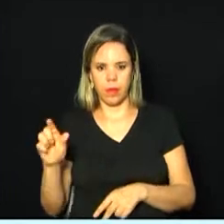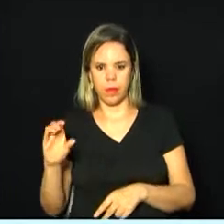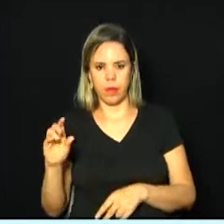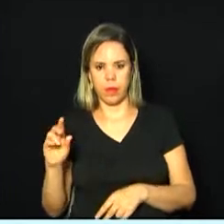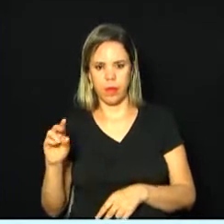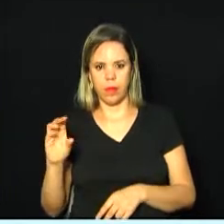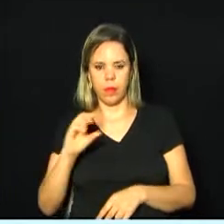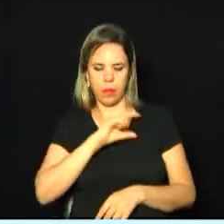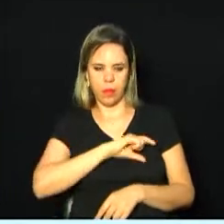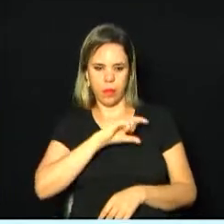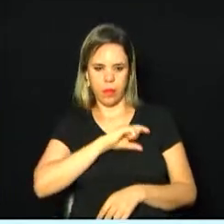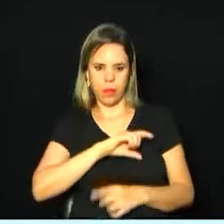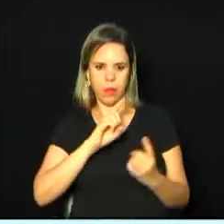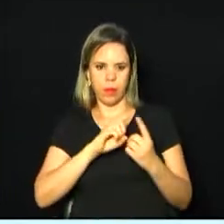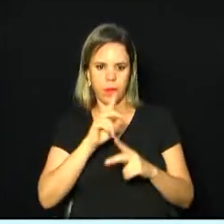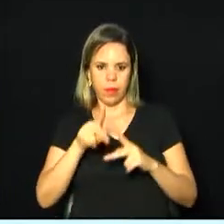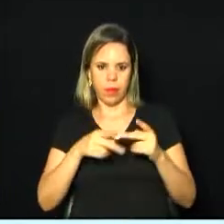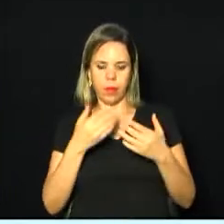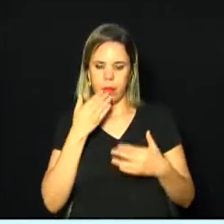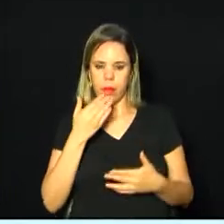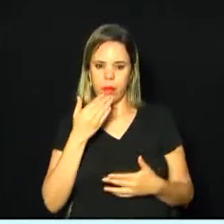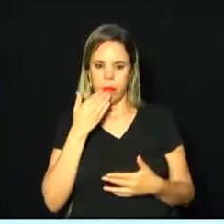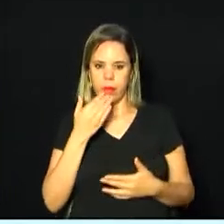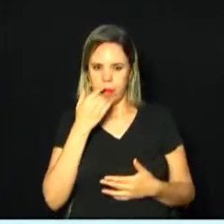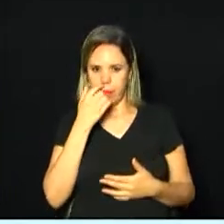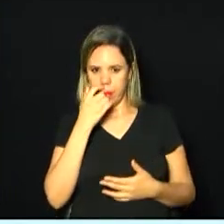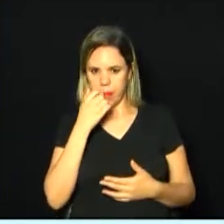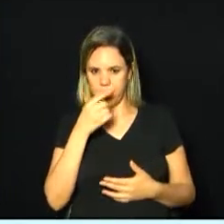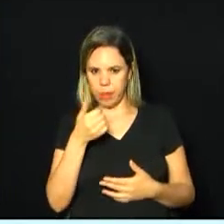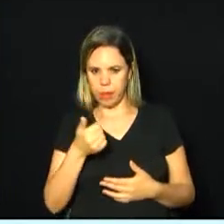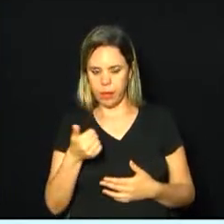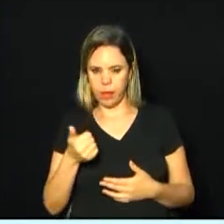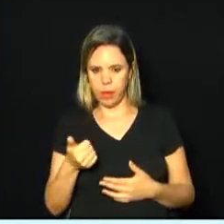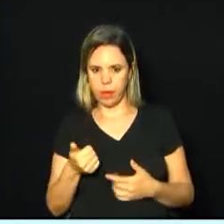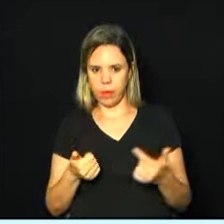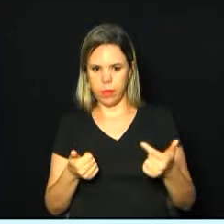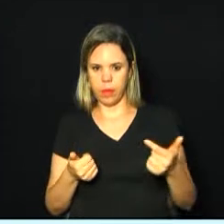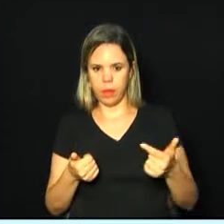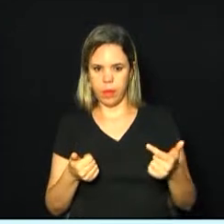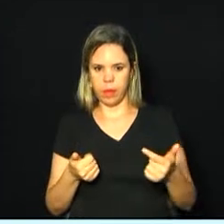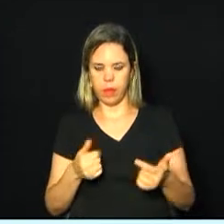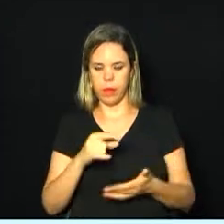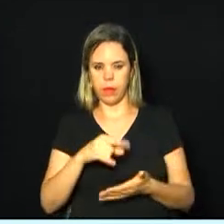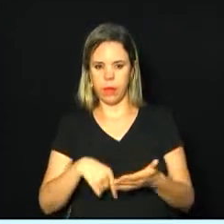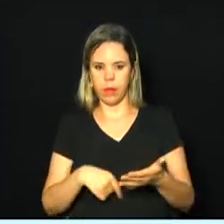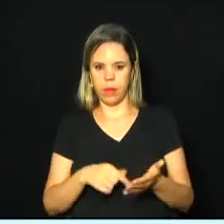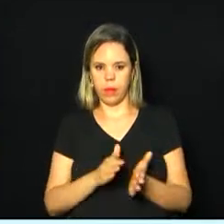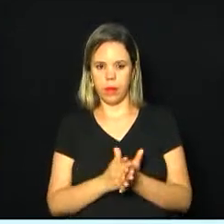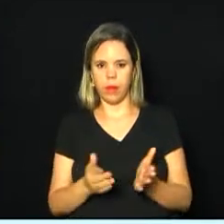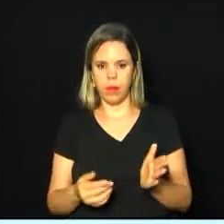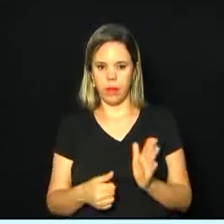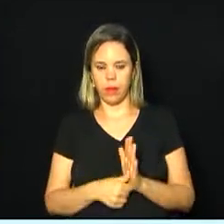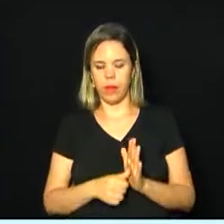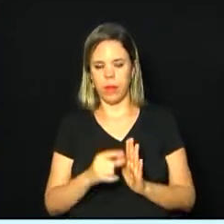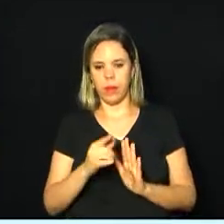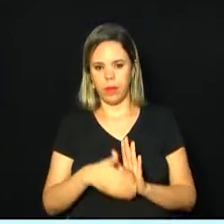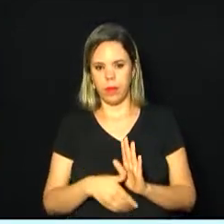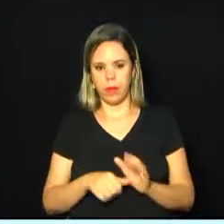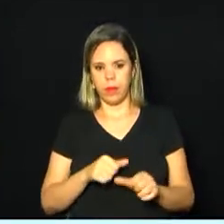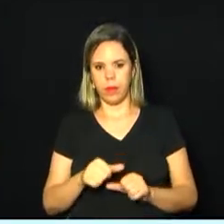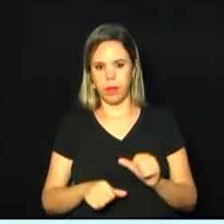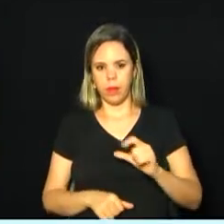e CNH atendendo a solicitações da primeira e segunda via de carteira de identidade e